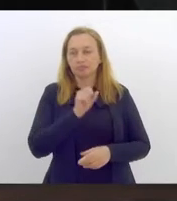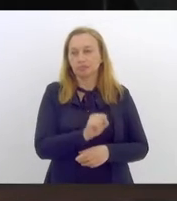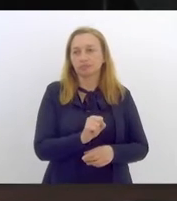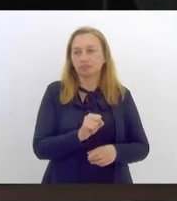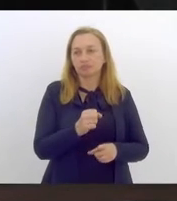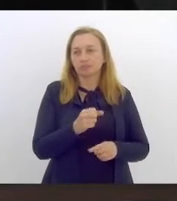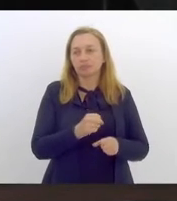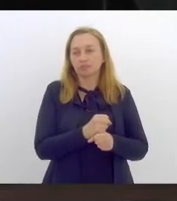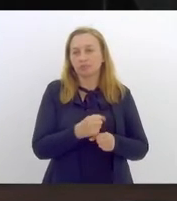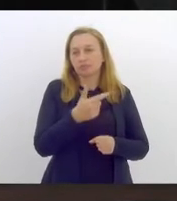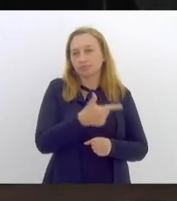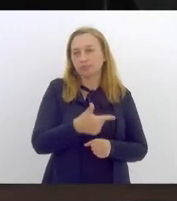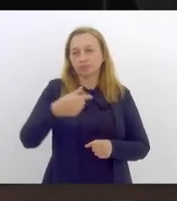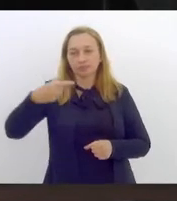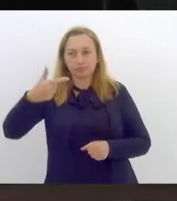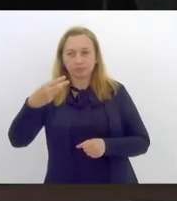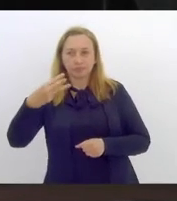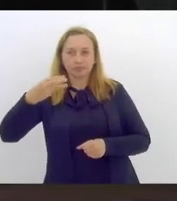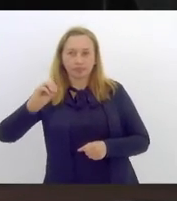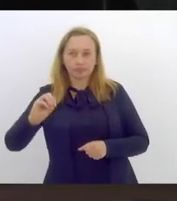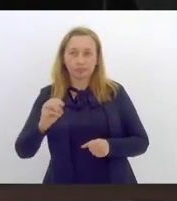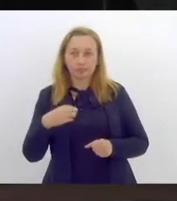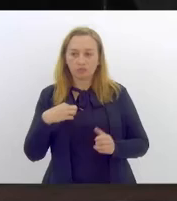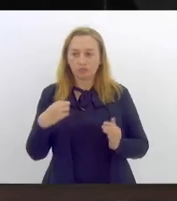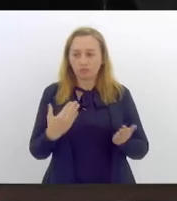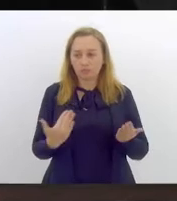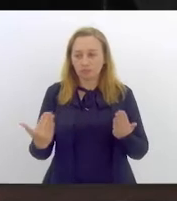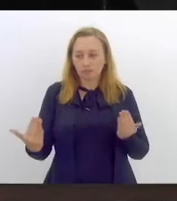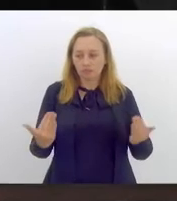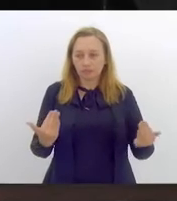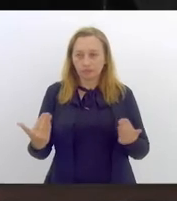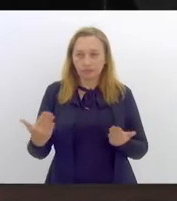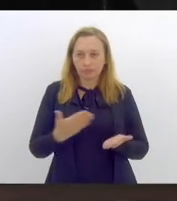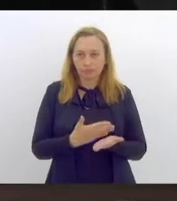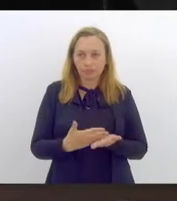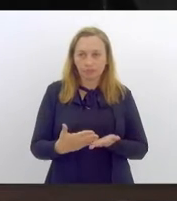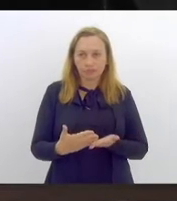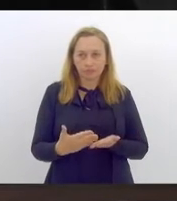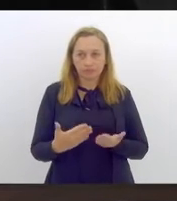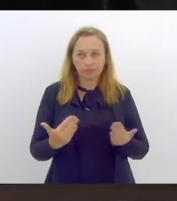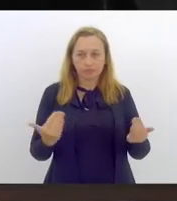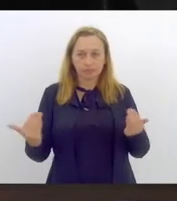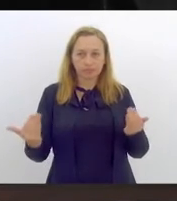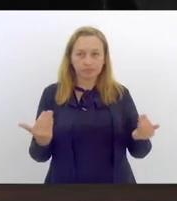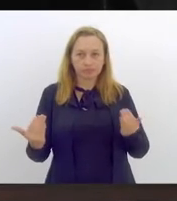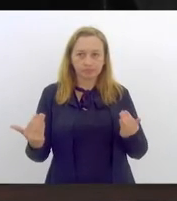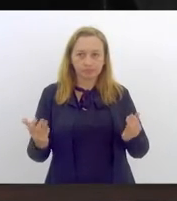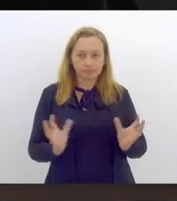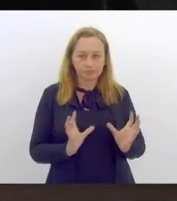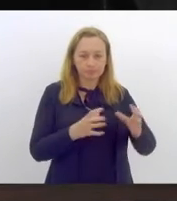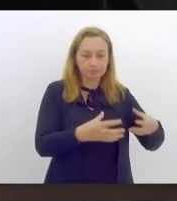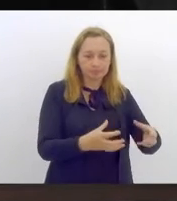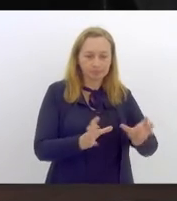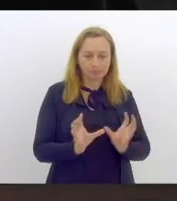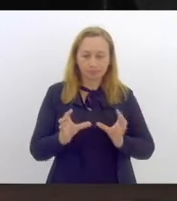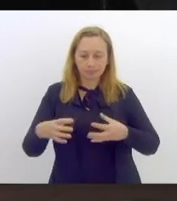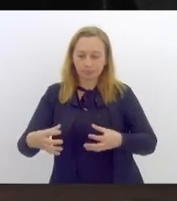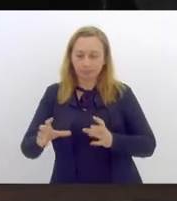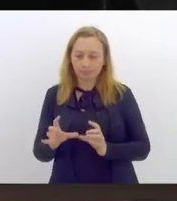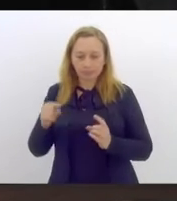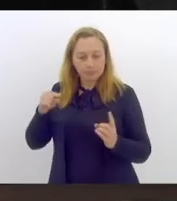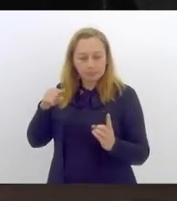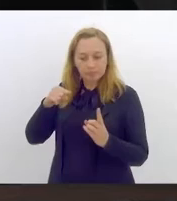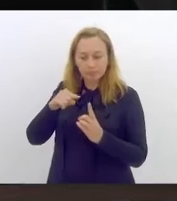E quando eu comecei a comparar as rubricas orçamentárias setoriais com os